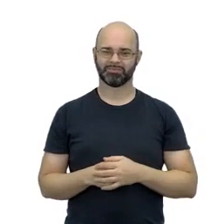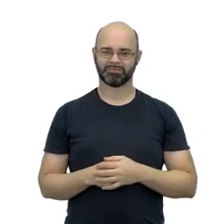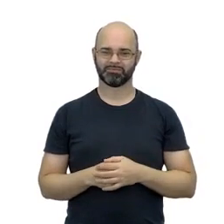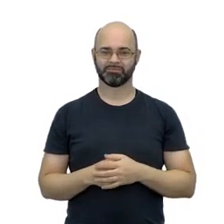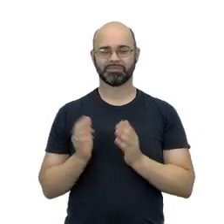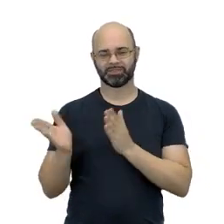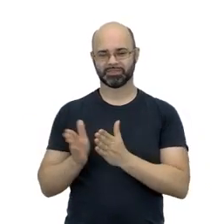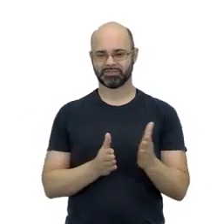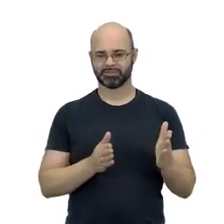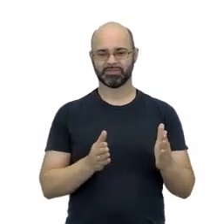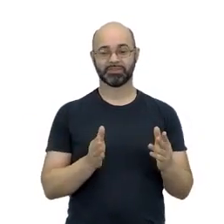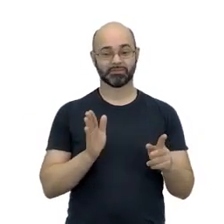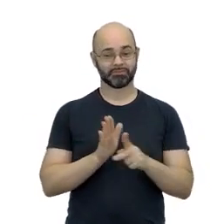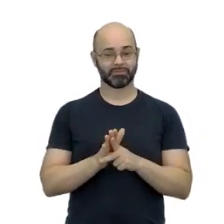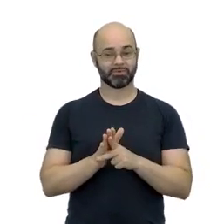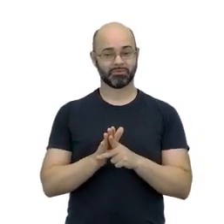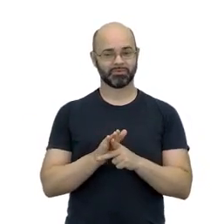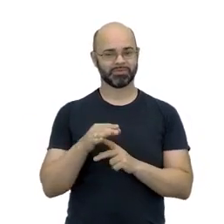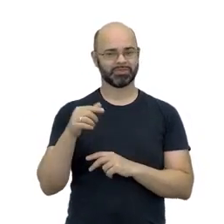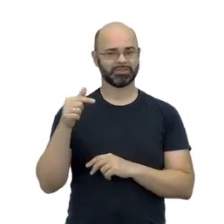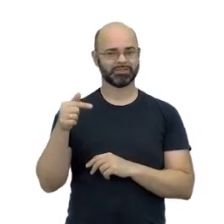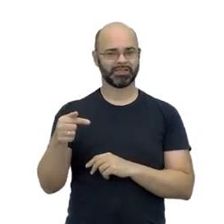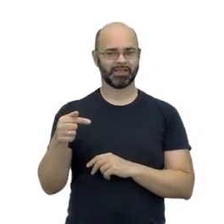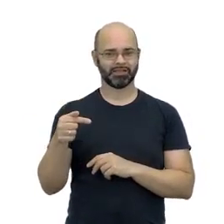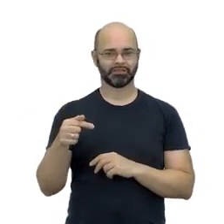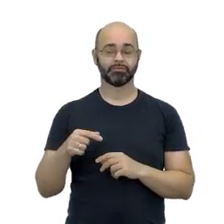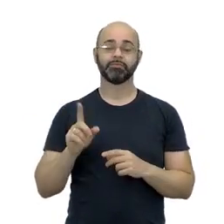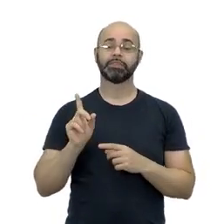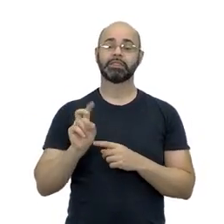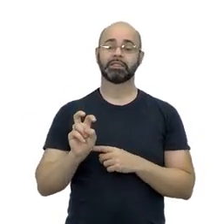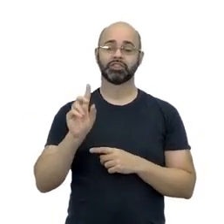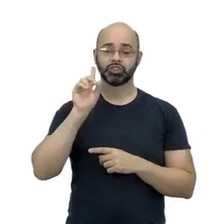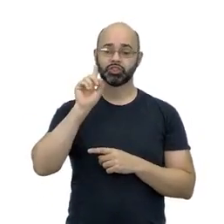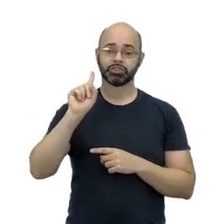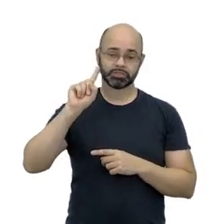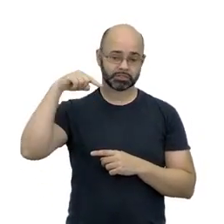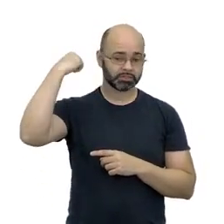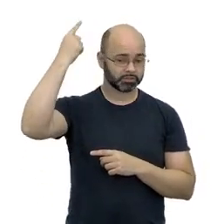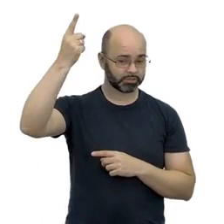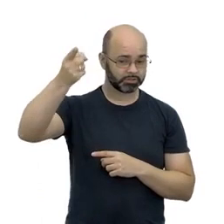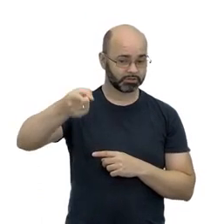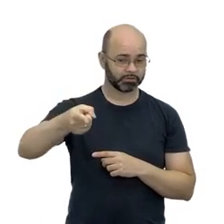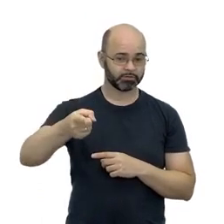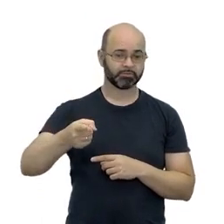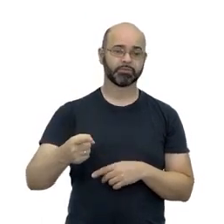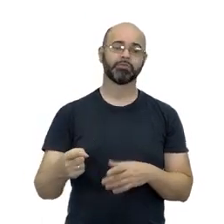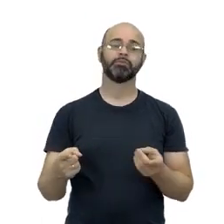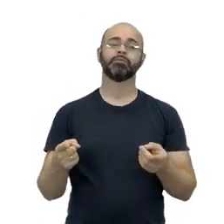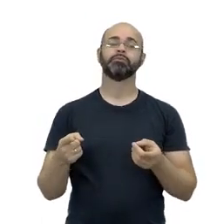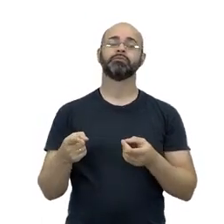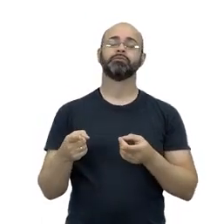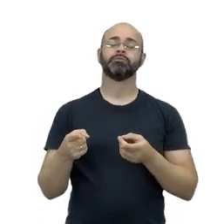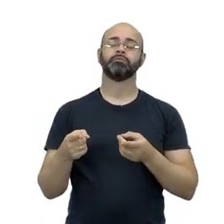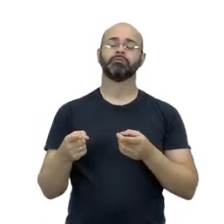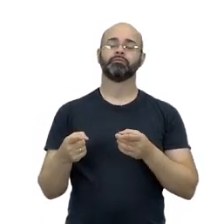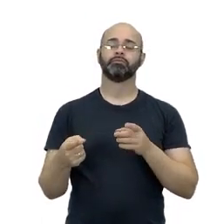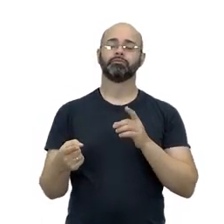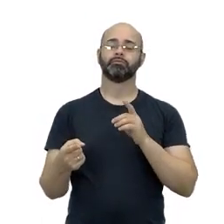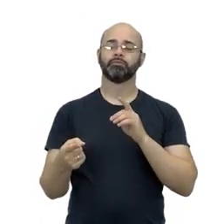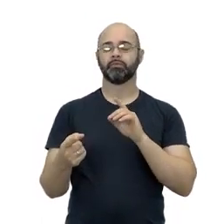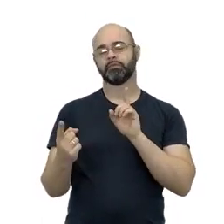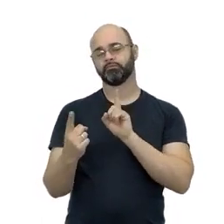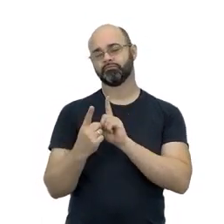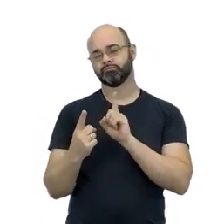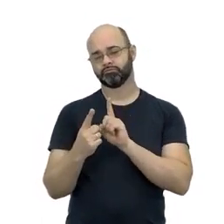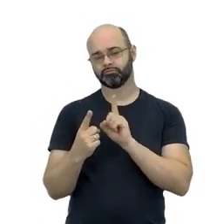7. Daqui a 15 dias, teremos a transmissão da sequência didática 8, e daqui a um mês, aproximadamente,